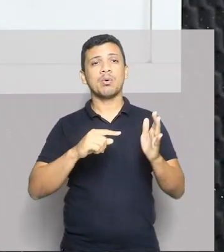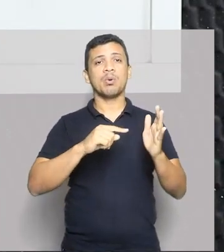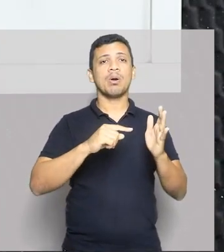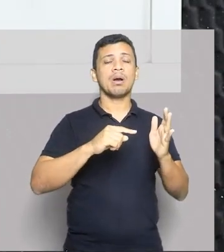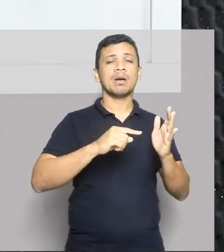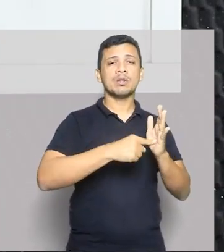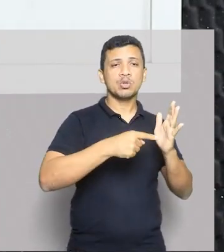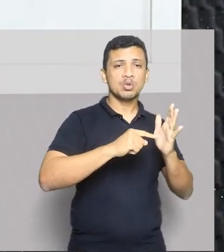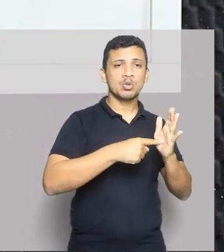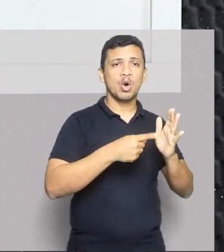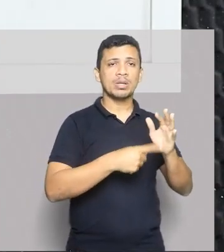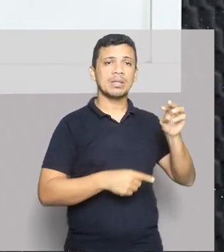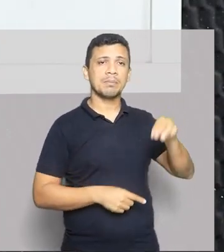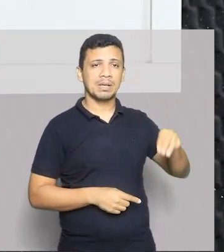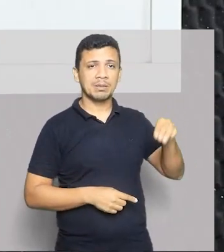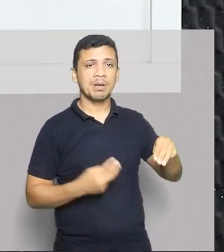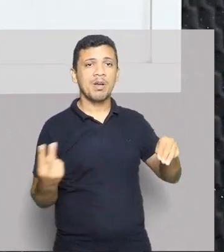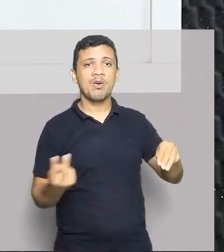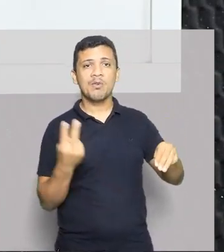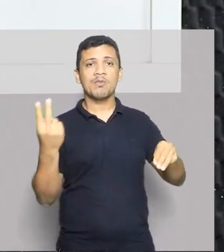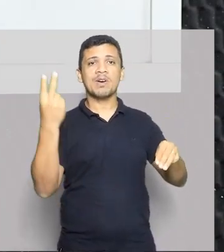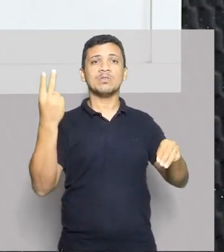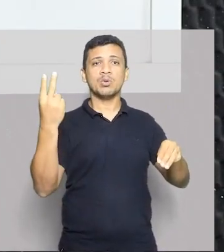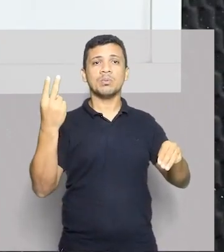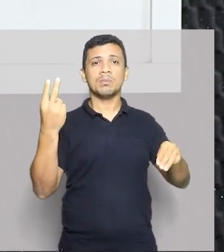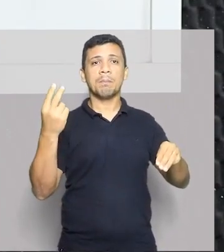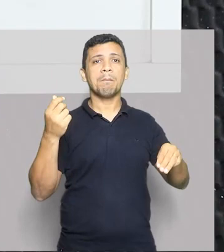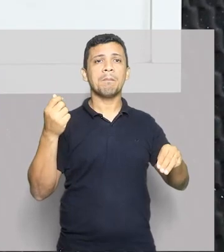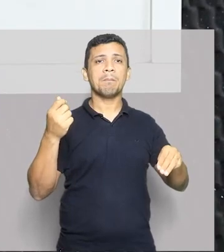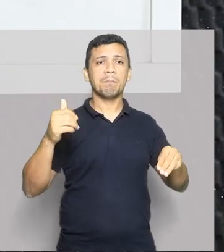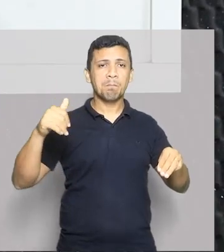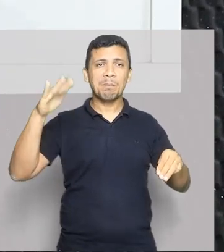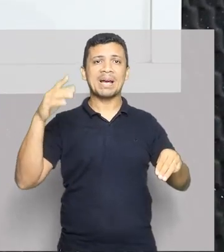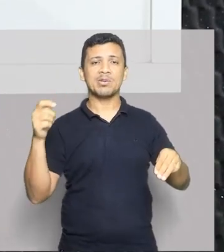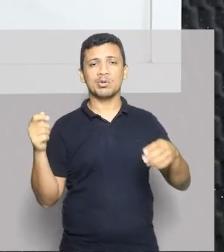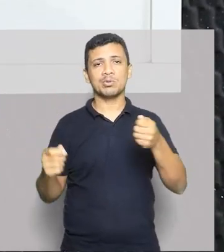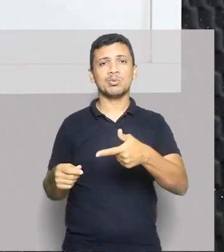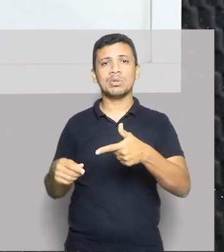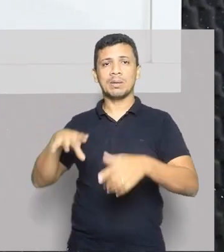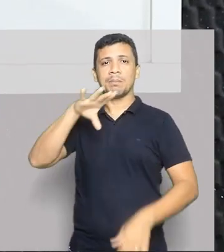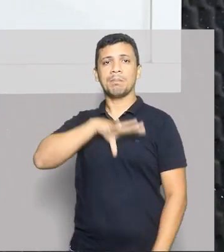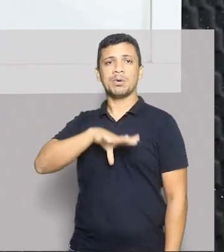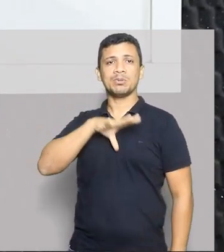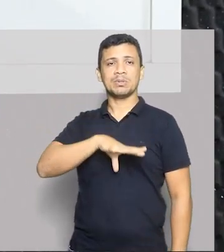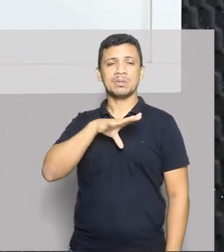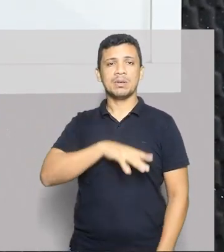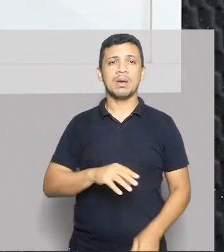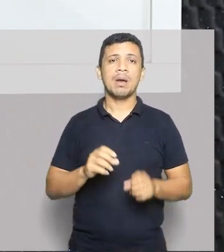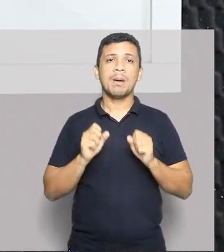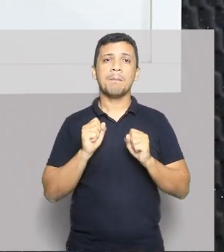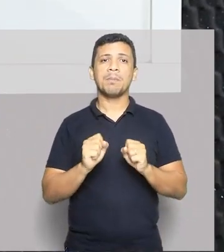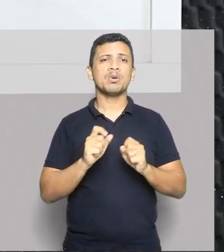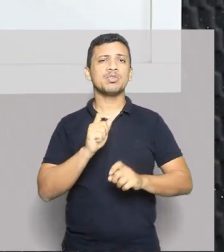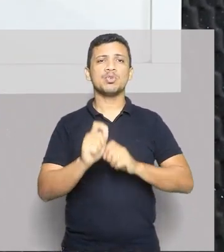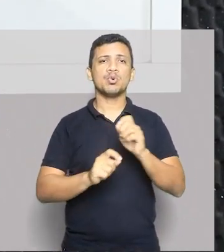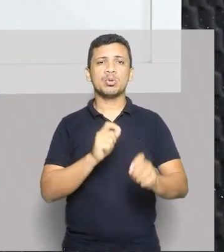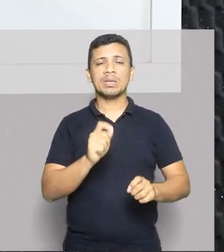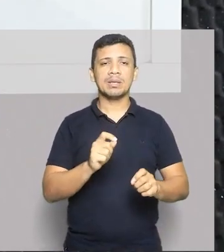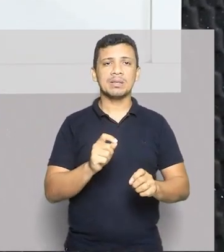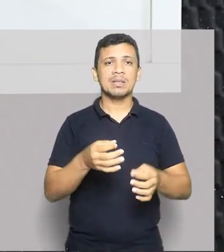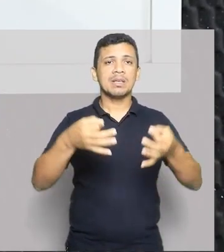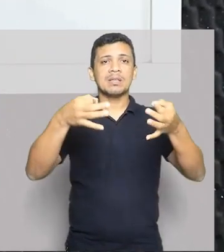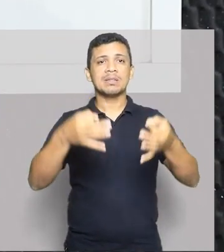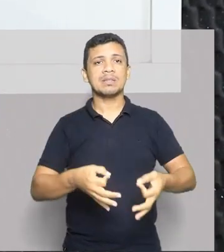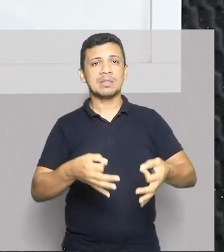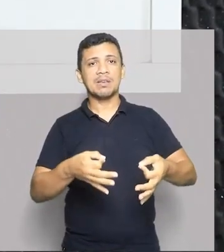matemática ela tenha um valor maior que a nota de português. Você pode atribuir o chamado peso. Vai entrar no